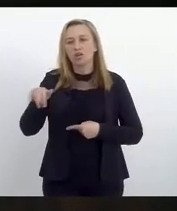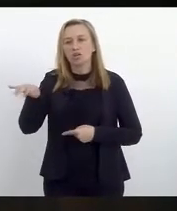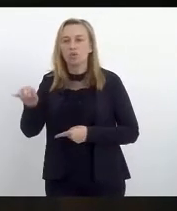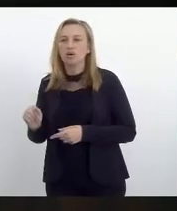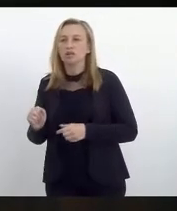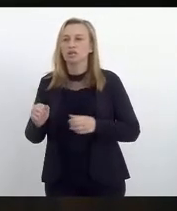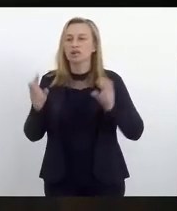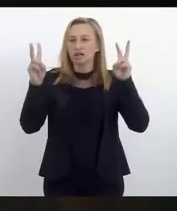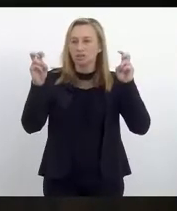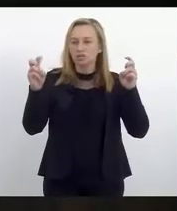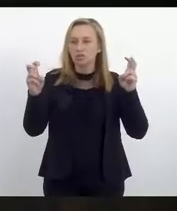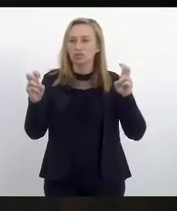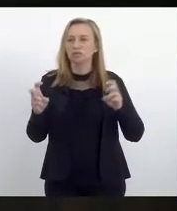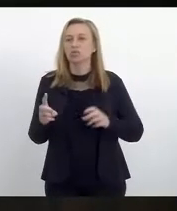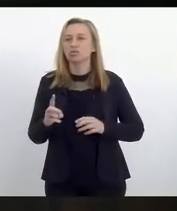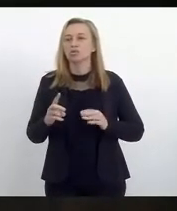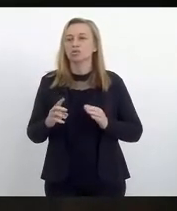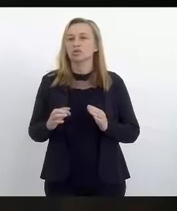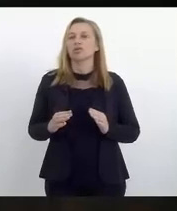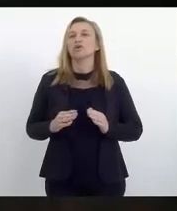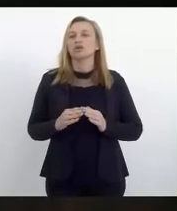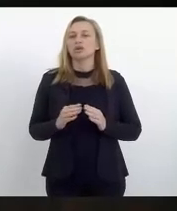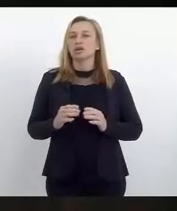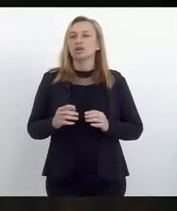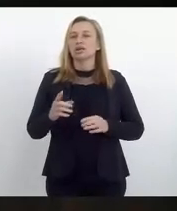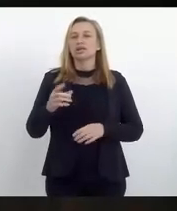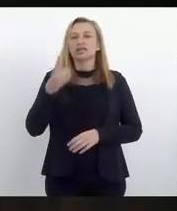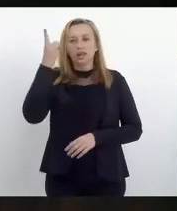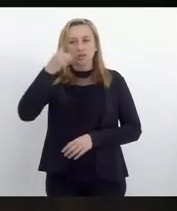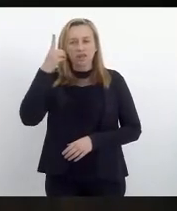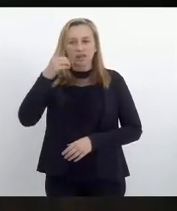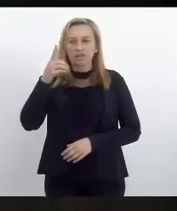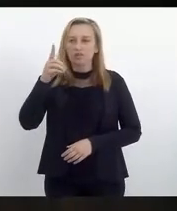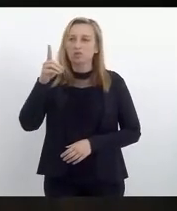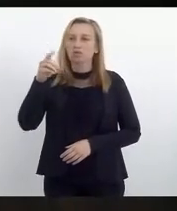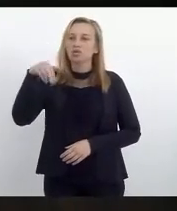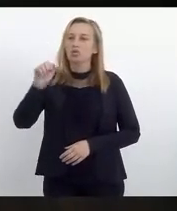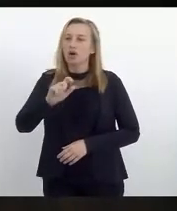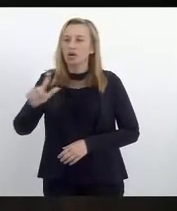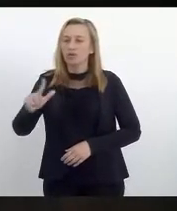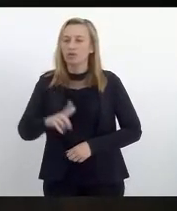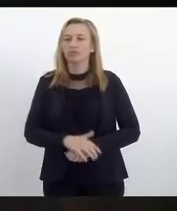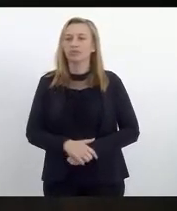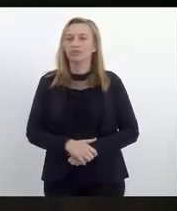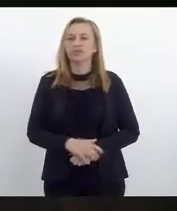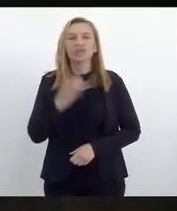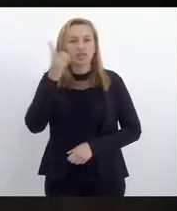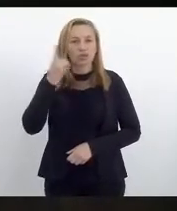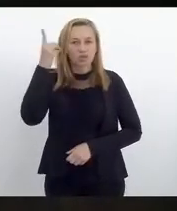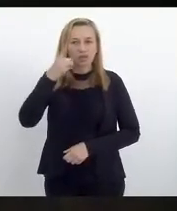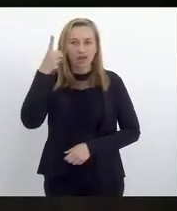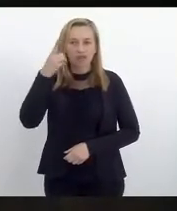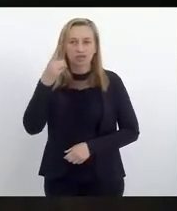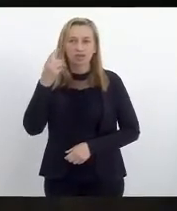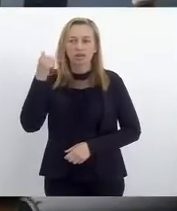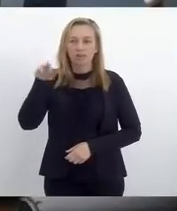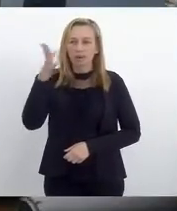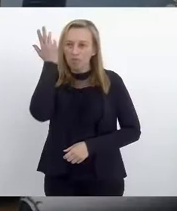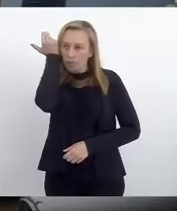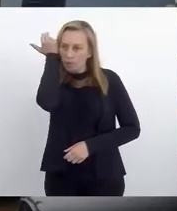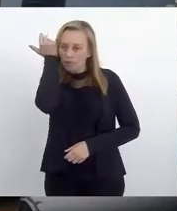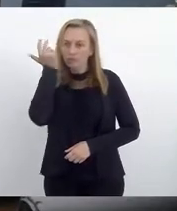Assuntos Fundiários, deputada Zeidan. Deputado Noel de Carvalho. Deputado Eliomar Coelho.